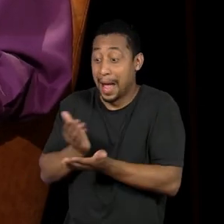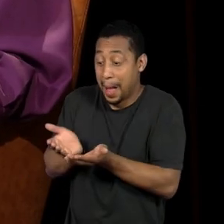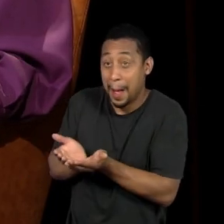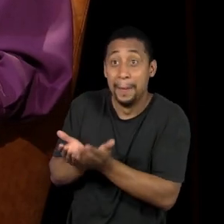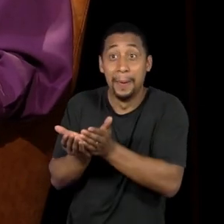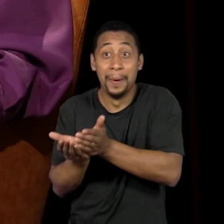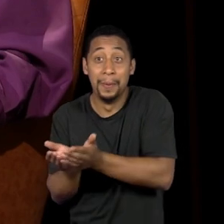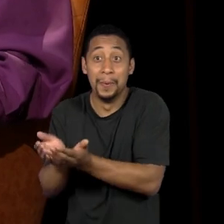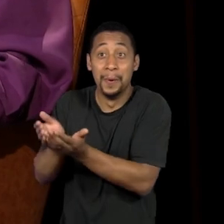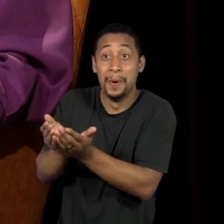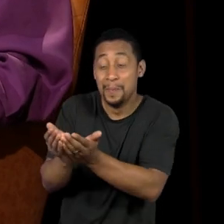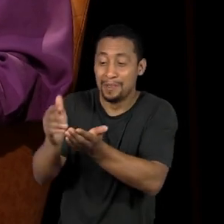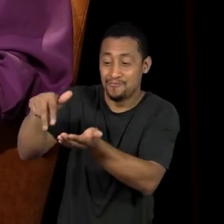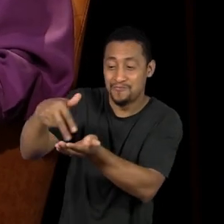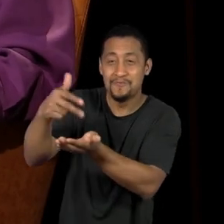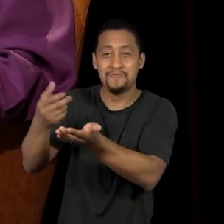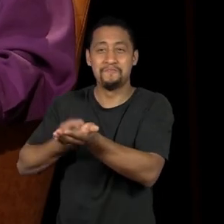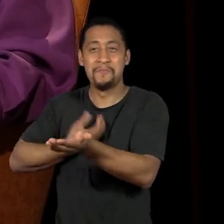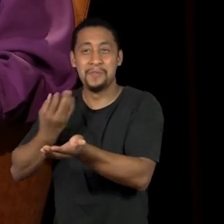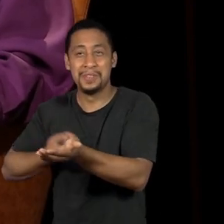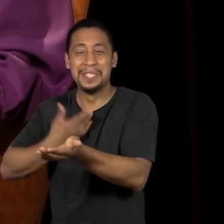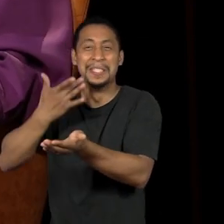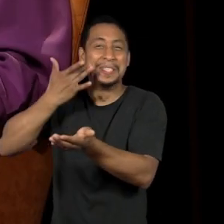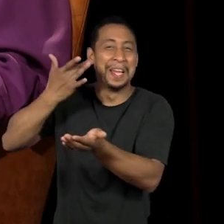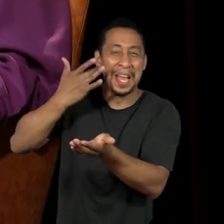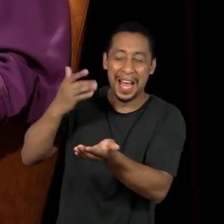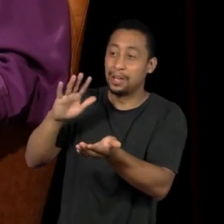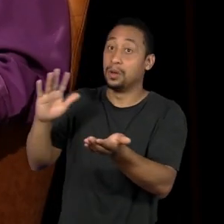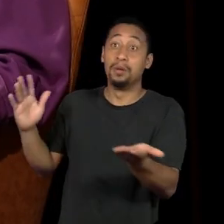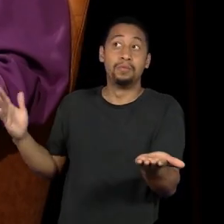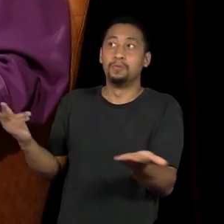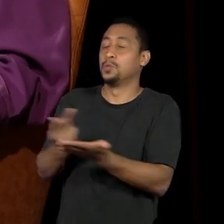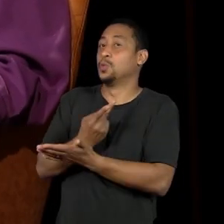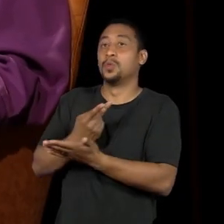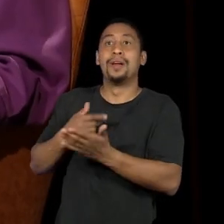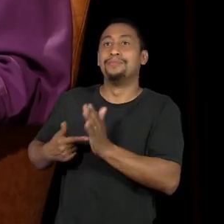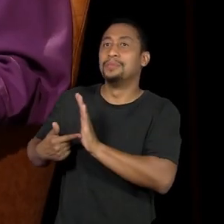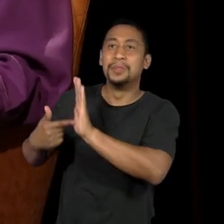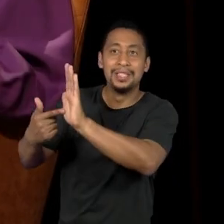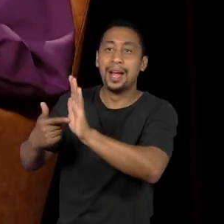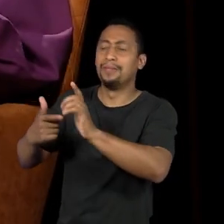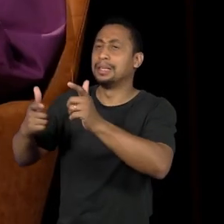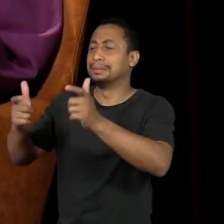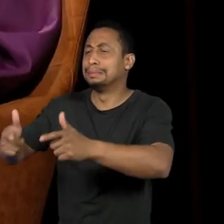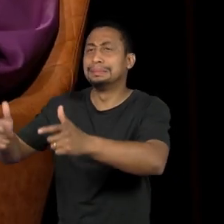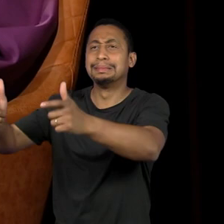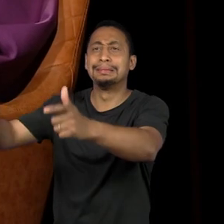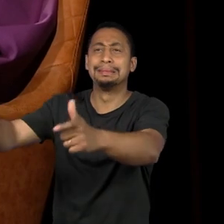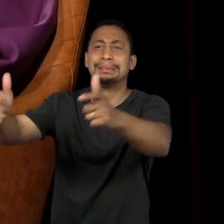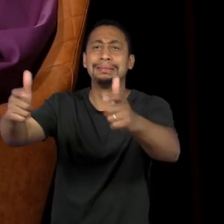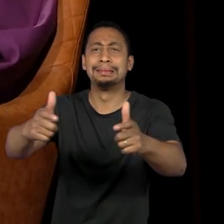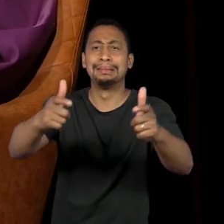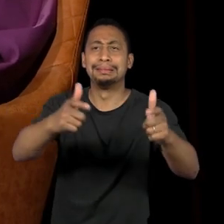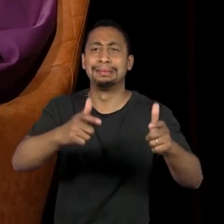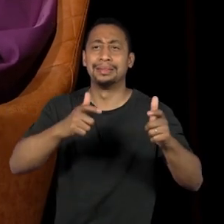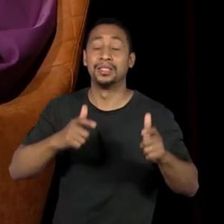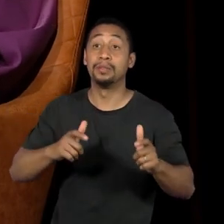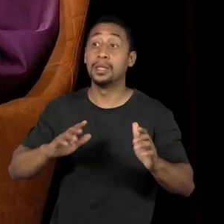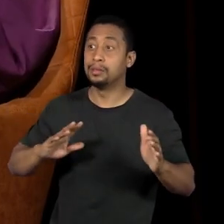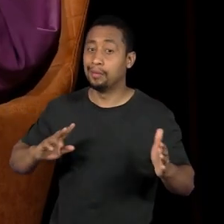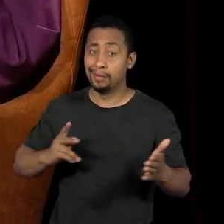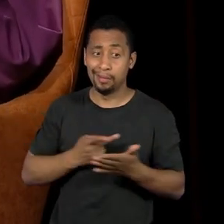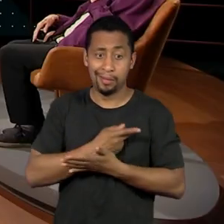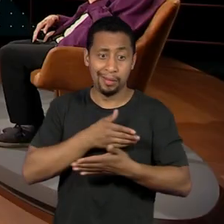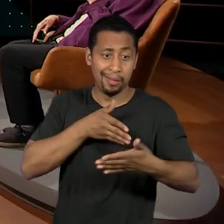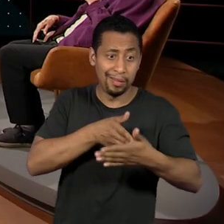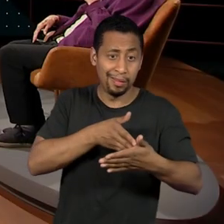barca. Hoje o espetáculo vai ser na Praça X, hoje o espetáculo vai ser no Trono. Mas acontece que começou a dificultar muito, que